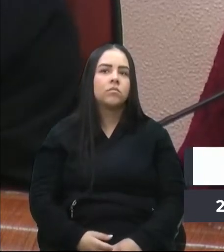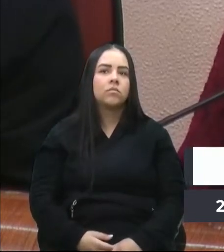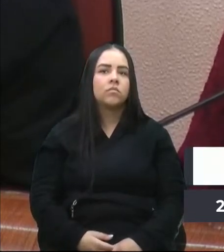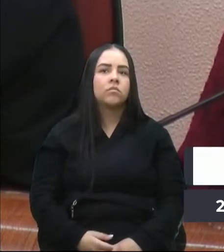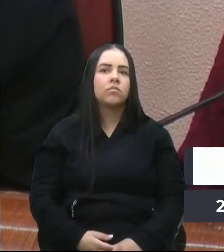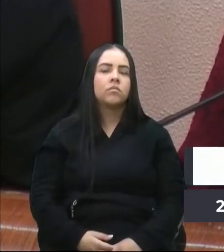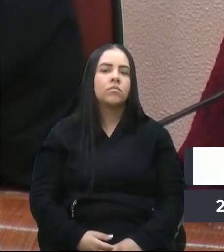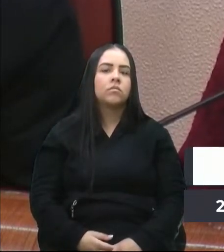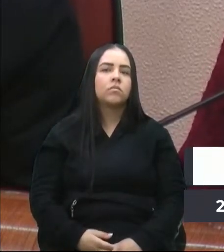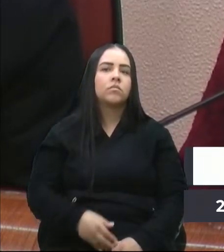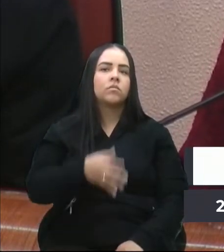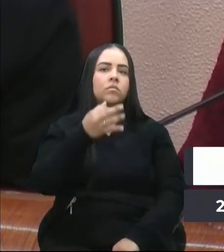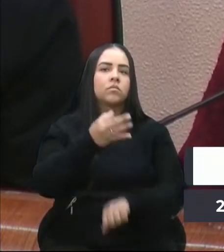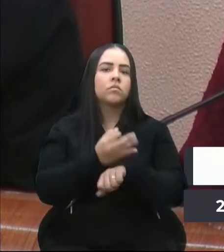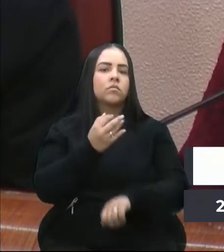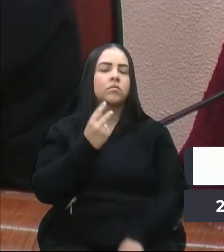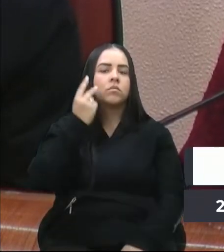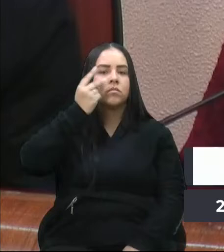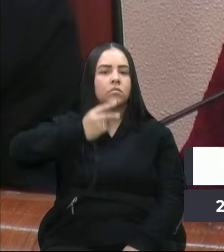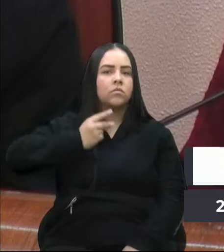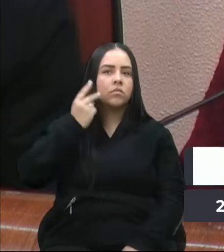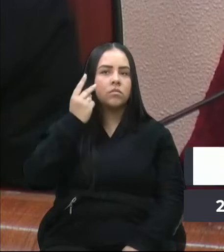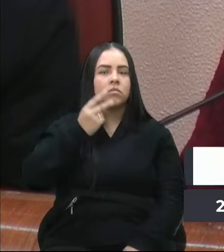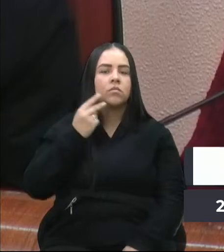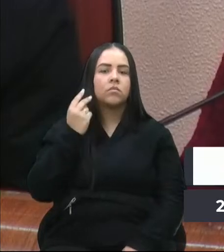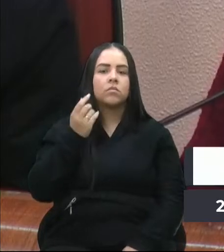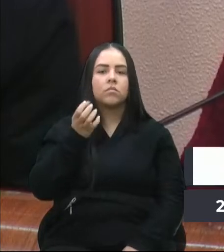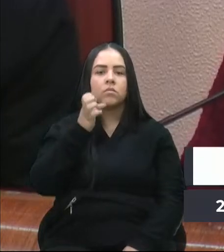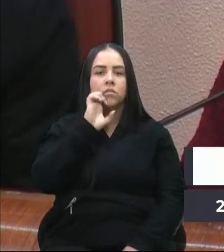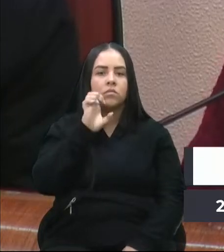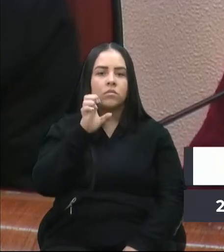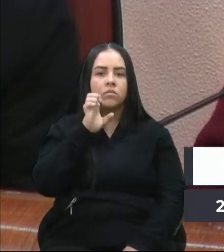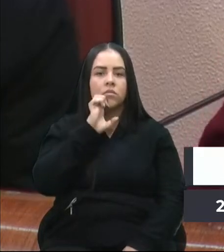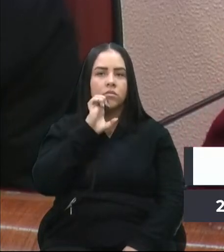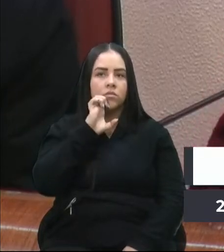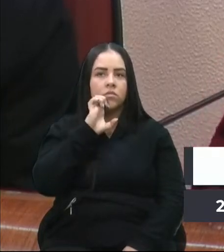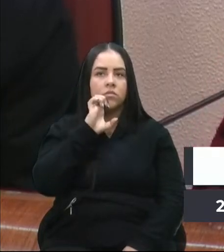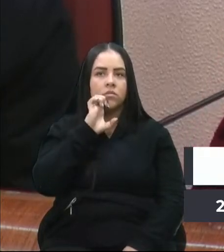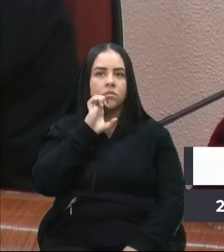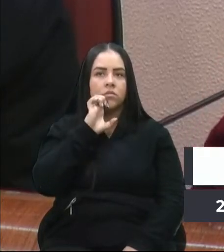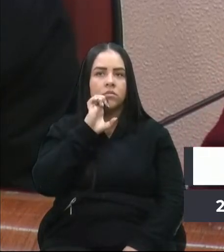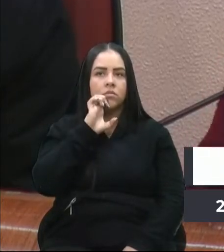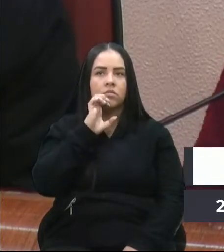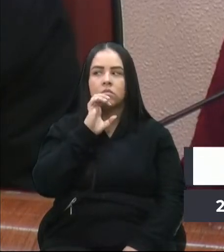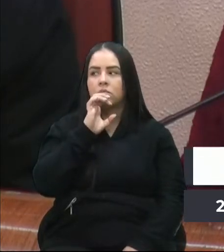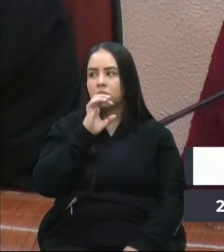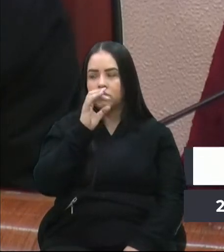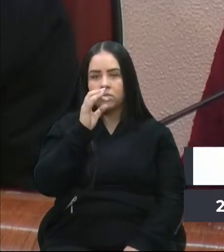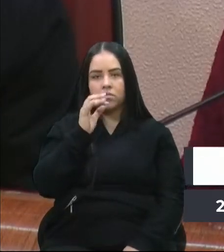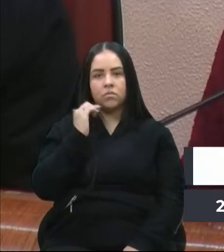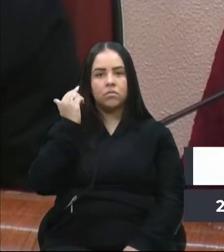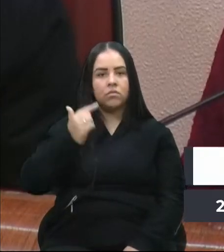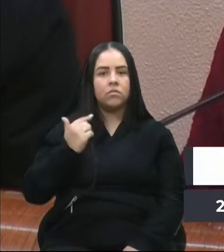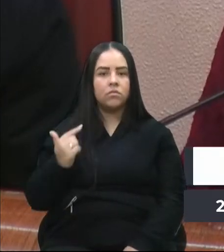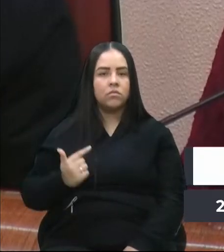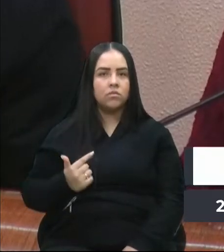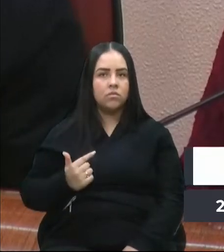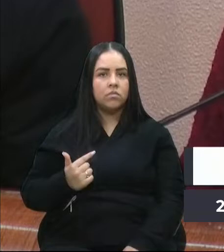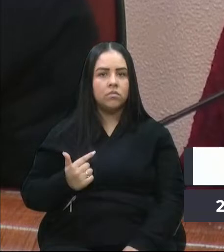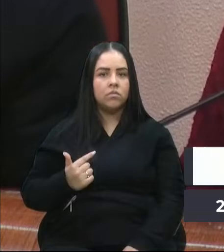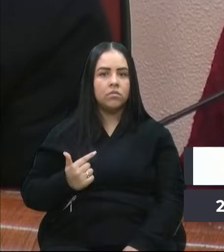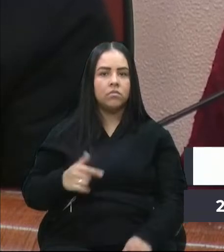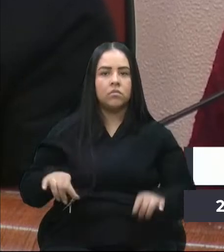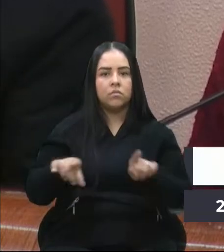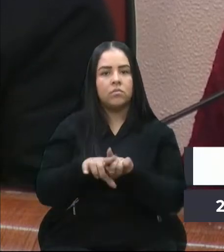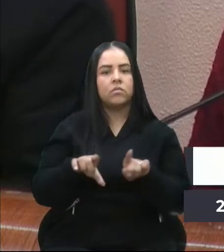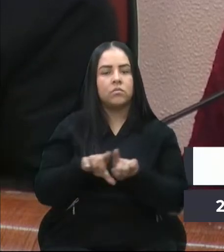Com a ausência dos vereadores, vereadora Estela Balardim, vereadora Gladys Frisso e